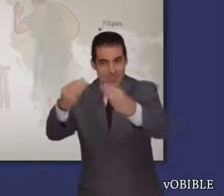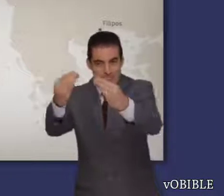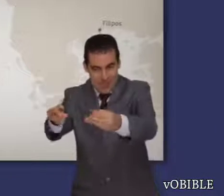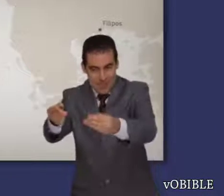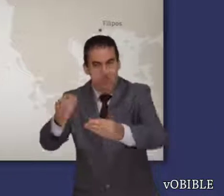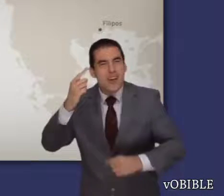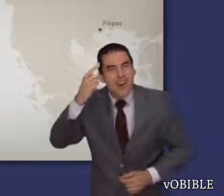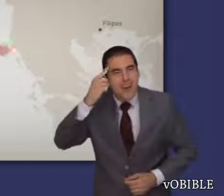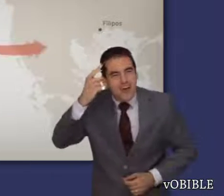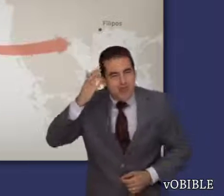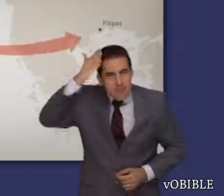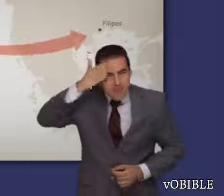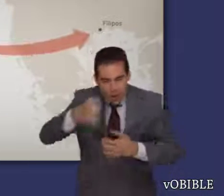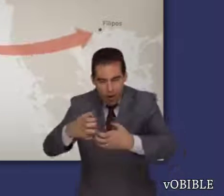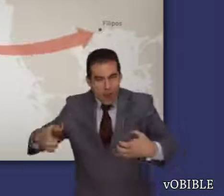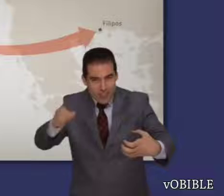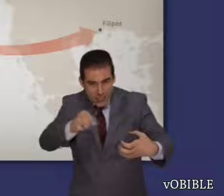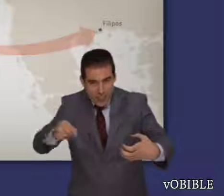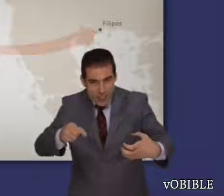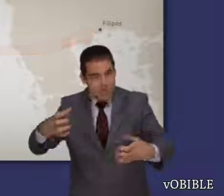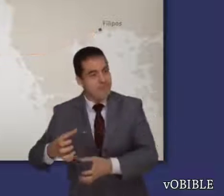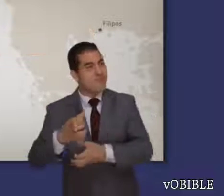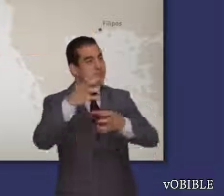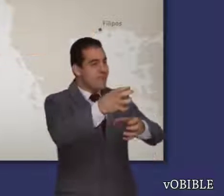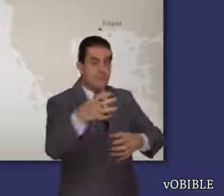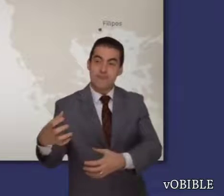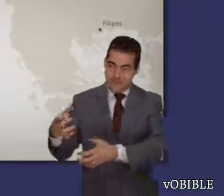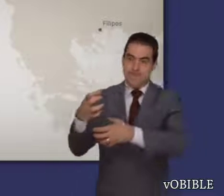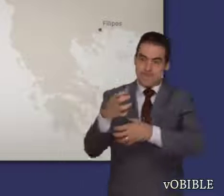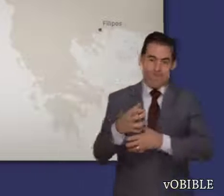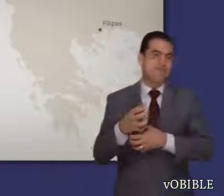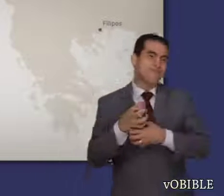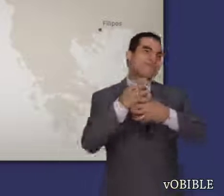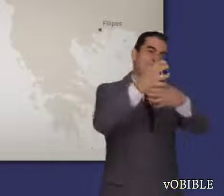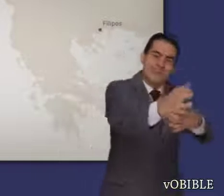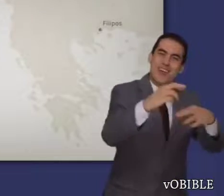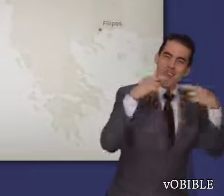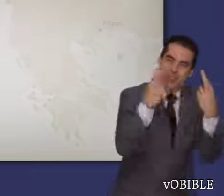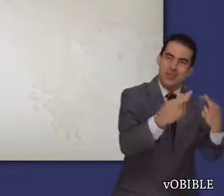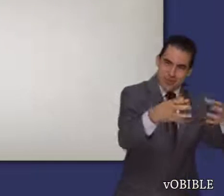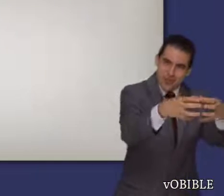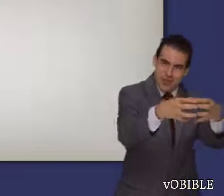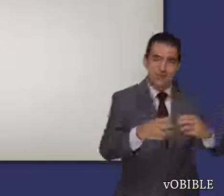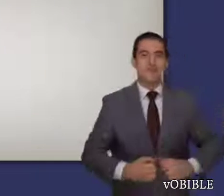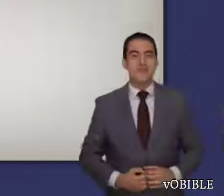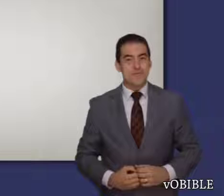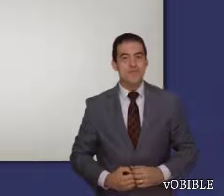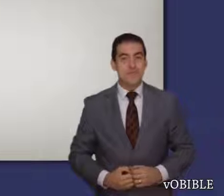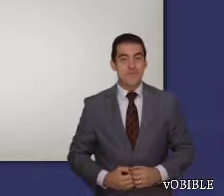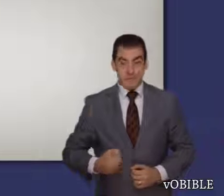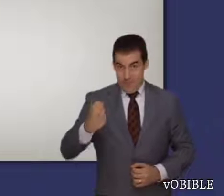Mais tarde, Paulo enviou Epafrodito de volta a Filipos para entregar a sua carta inspirada à congregação.